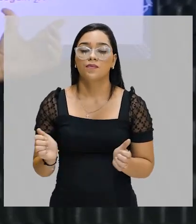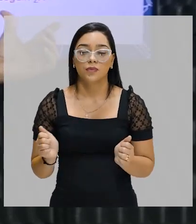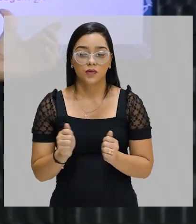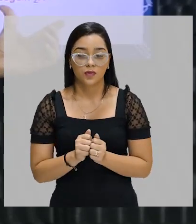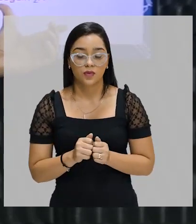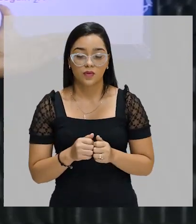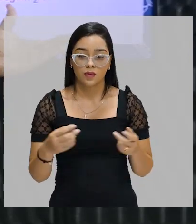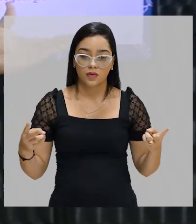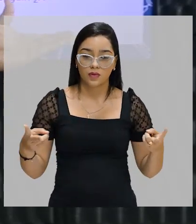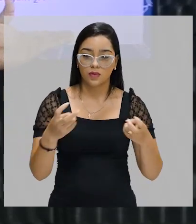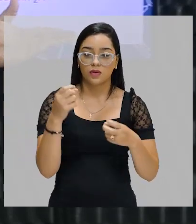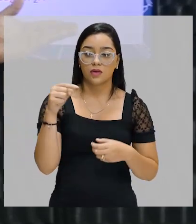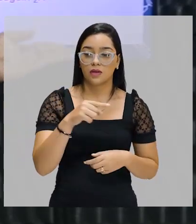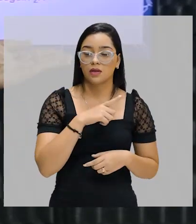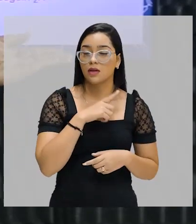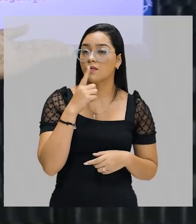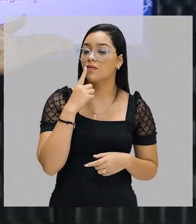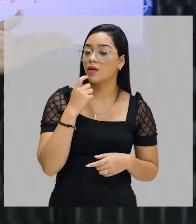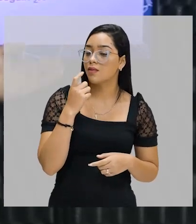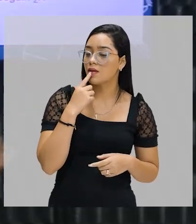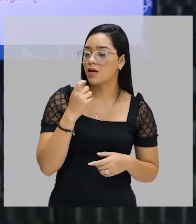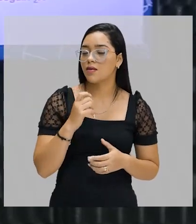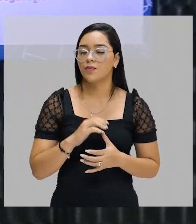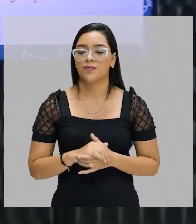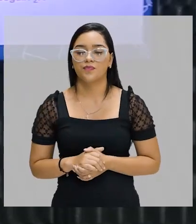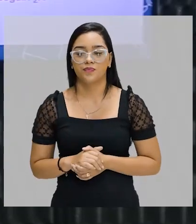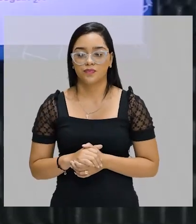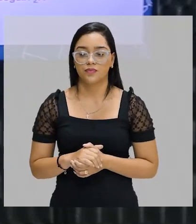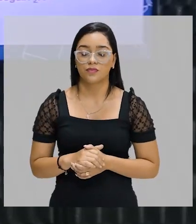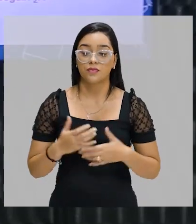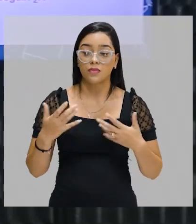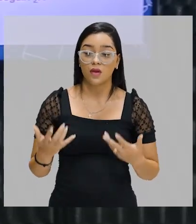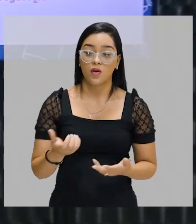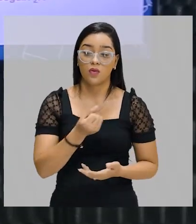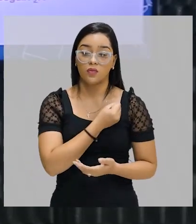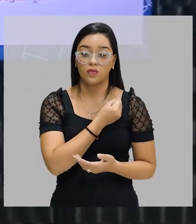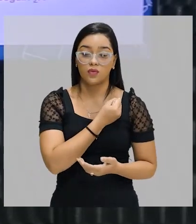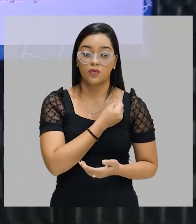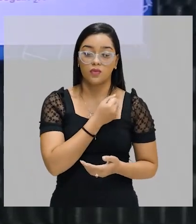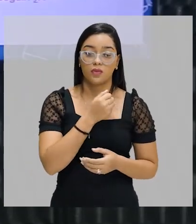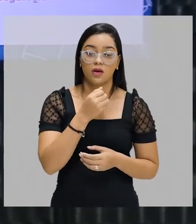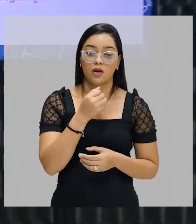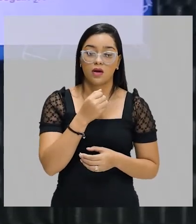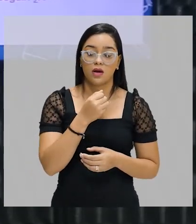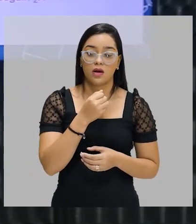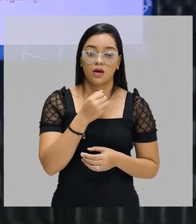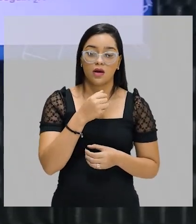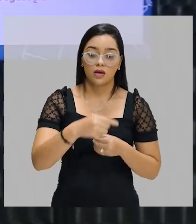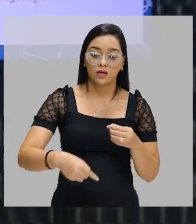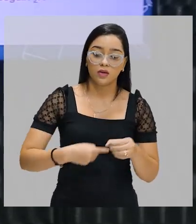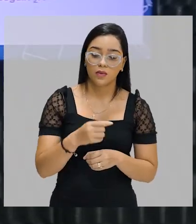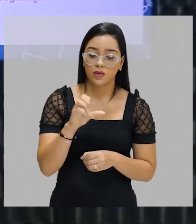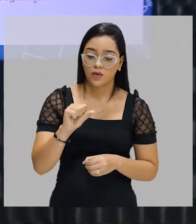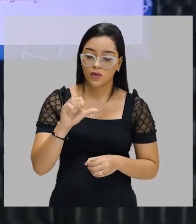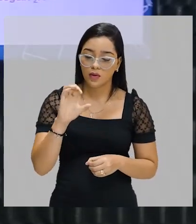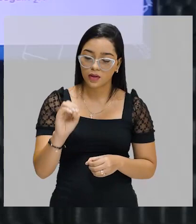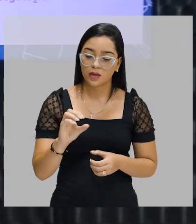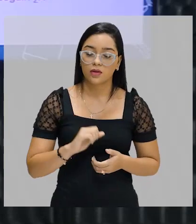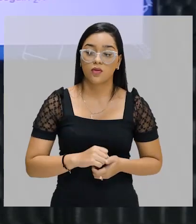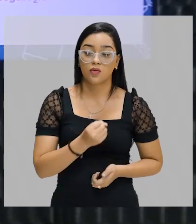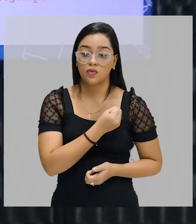a nossa observação que está aqui em vermelho, lá embaixo. Então, o número atômico ele é 80. O número